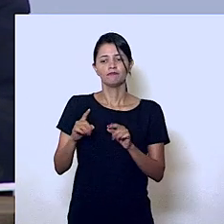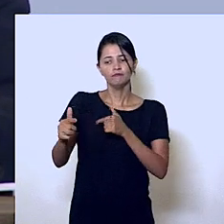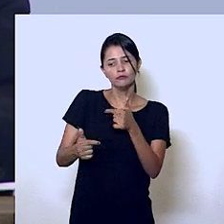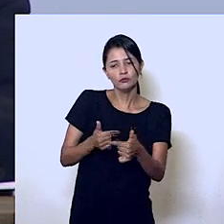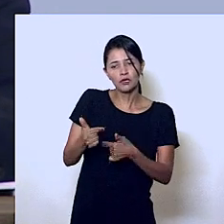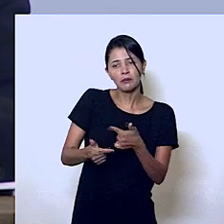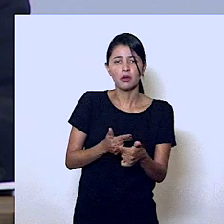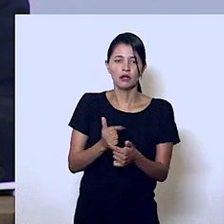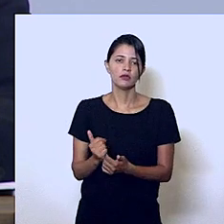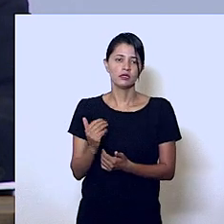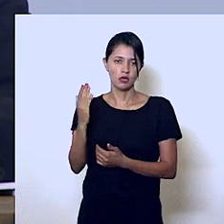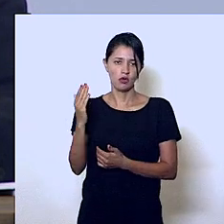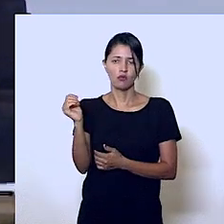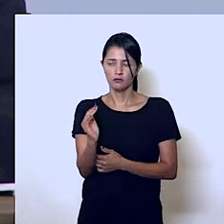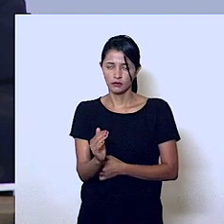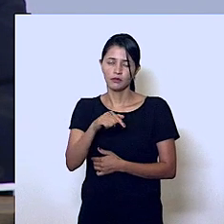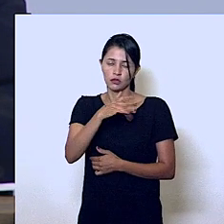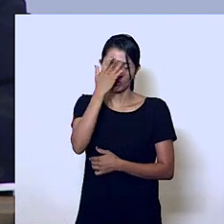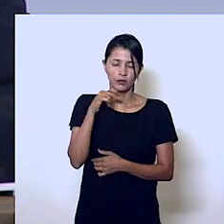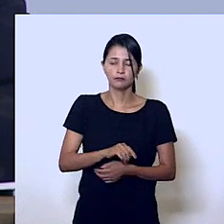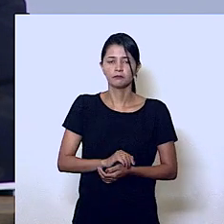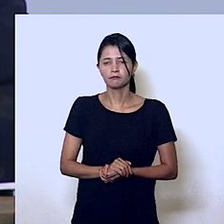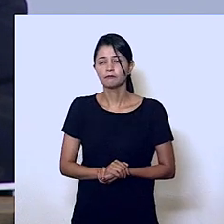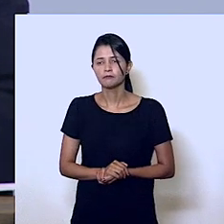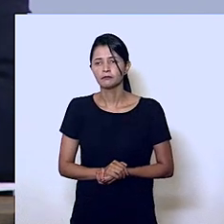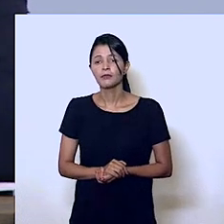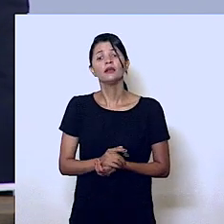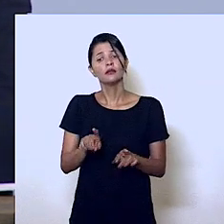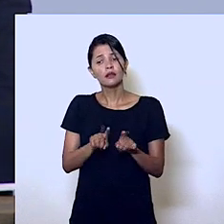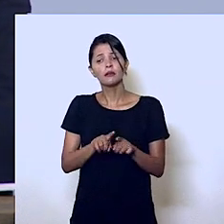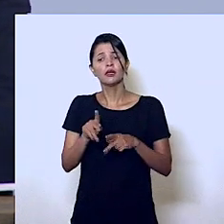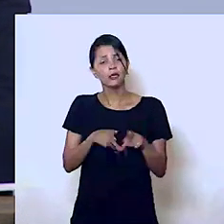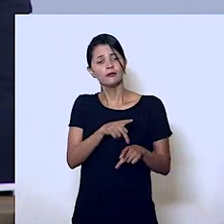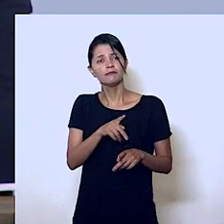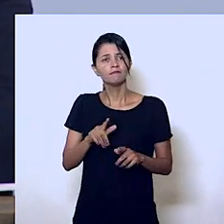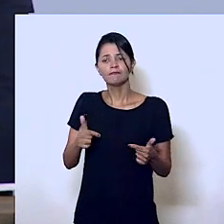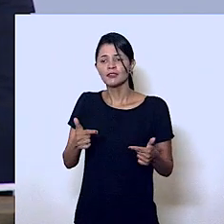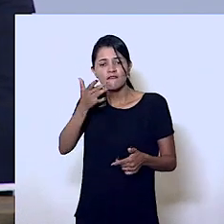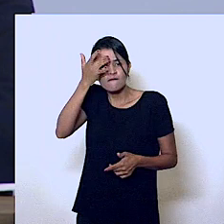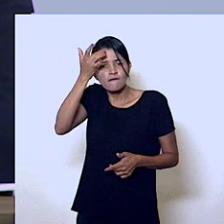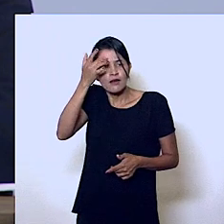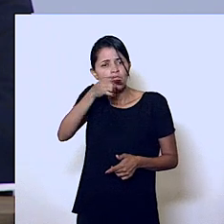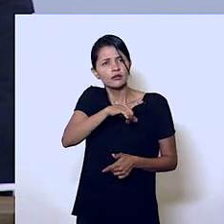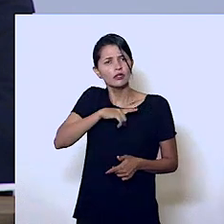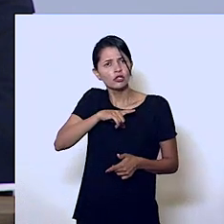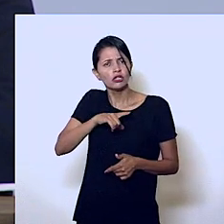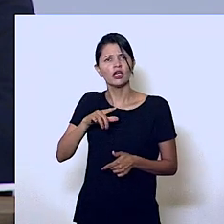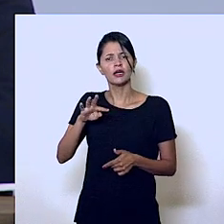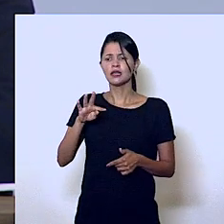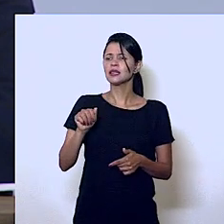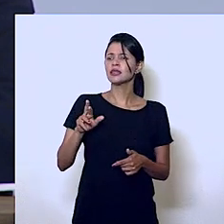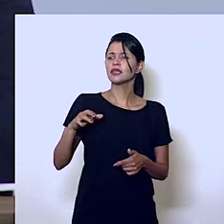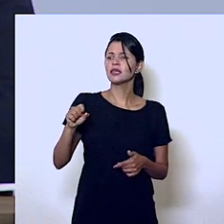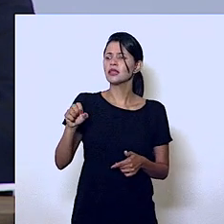A dedicação ao público, a facilidade que tinha o embaixador Paulo Tarso em se dirigir a todos aqui, de todas as